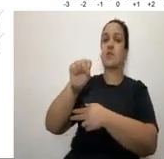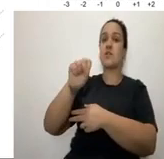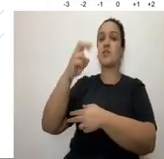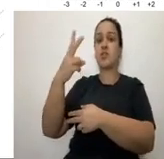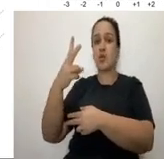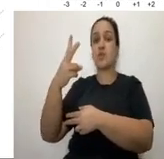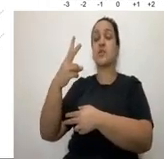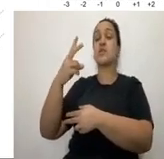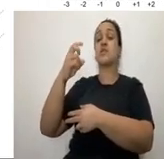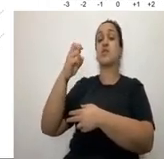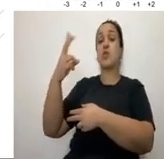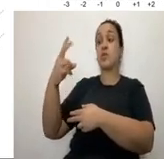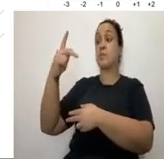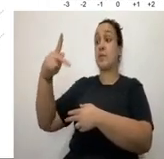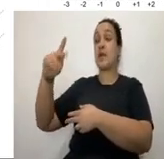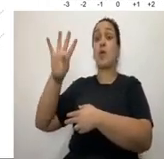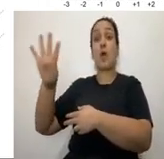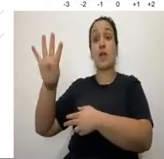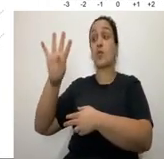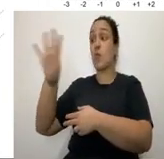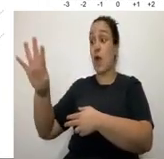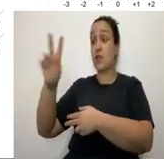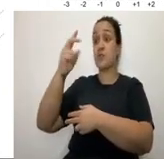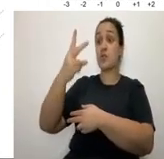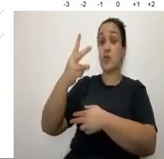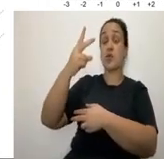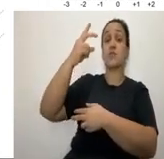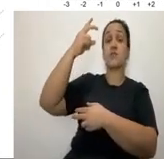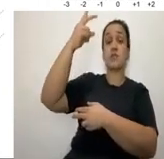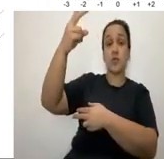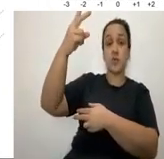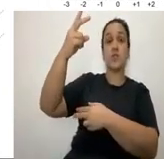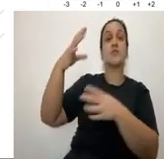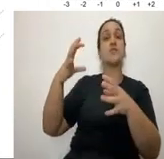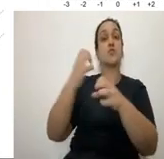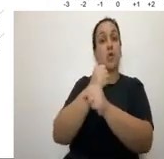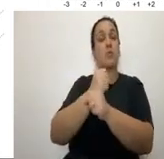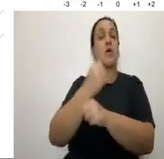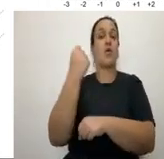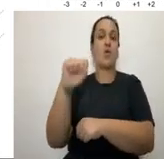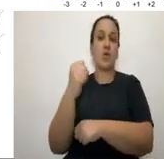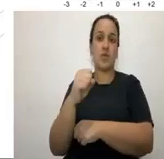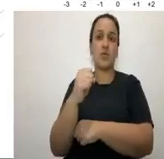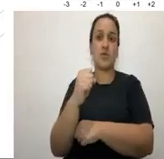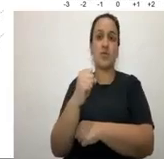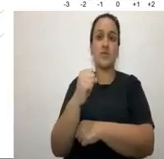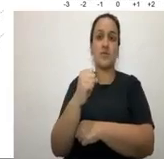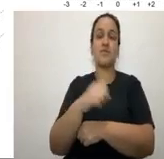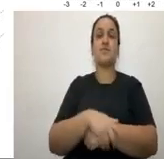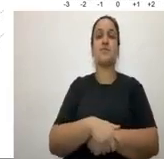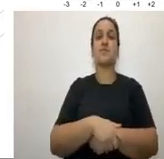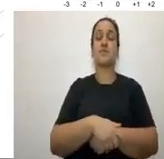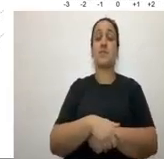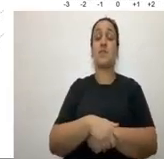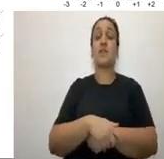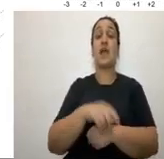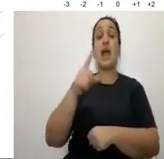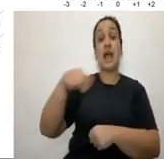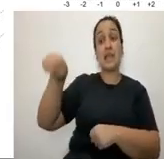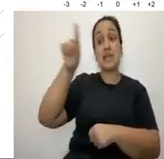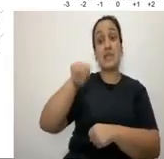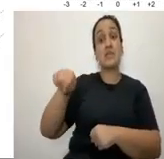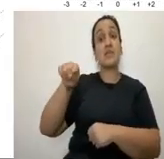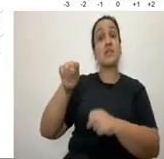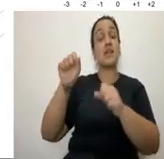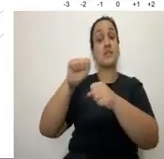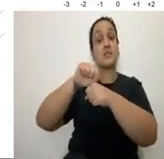1s2, 2s2, 2p4. 2 mais 2, 4, mais 4, 8, fecha os 8 elétrons que ele